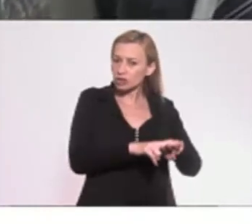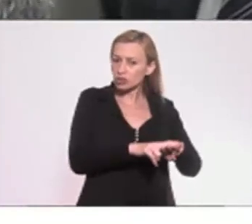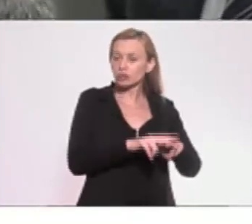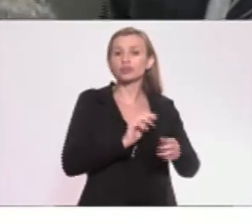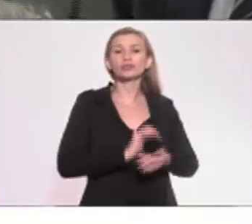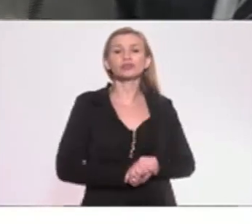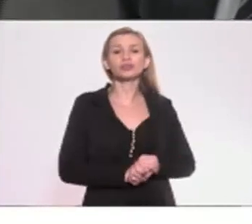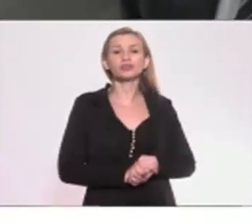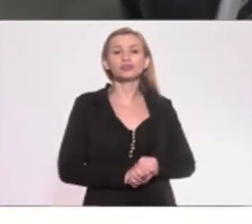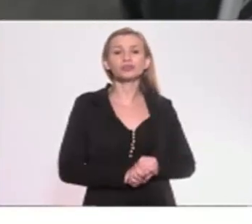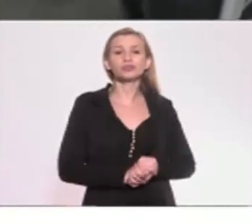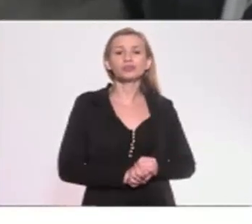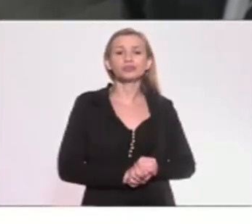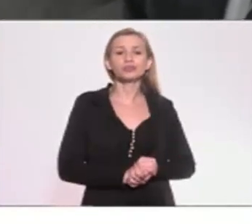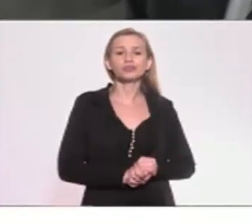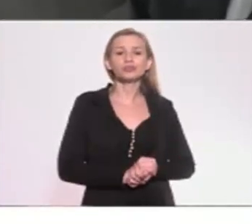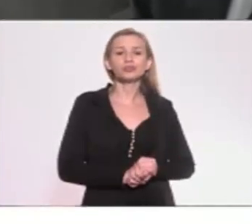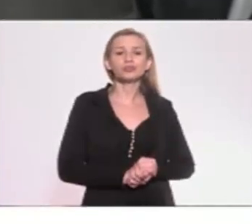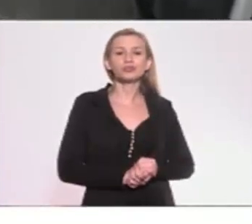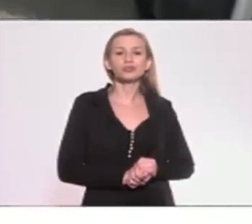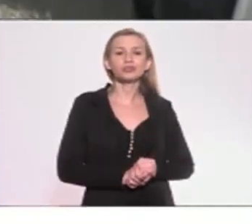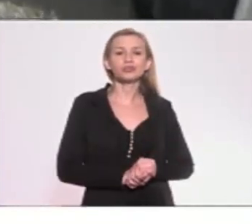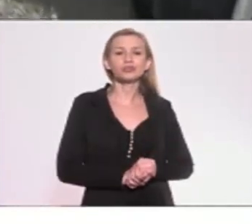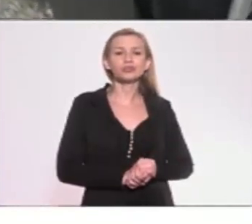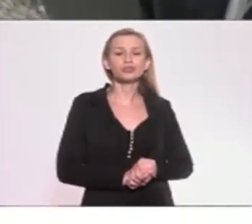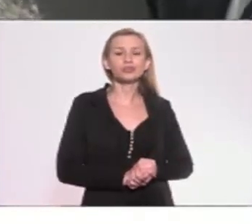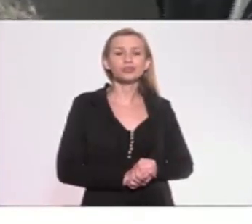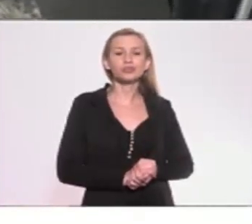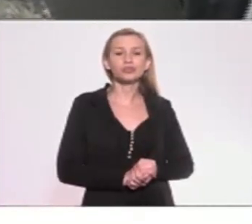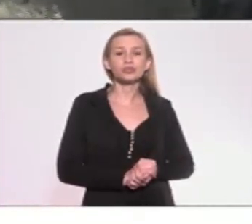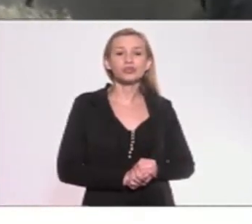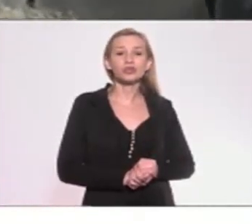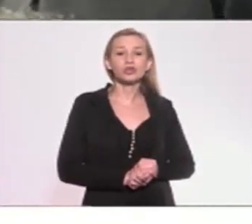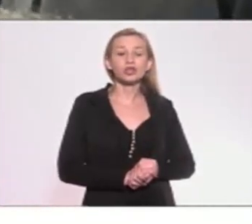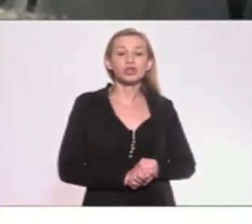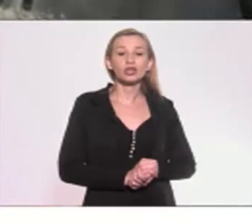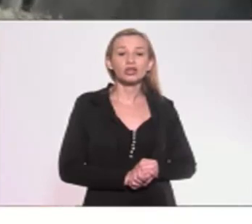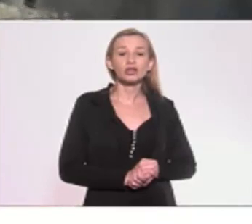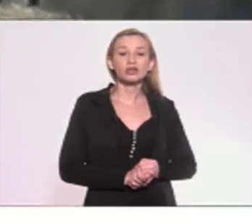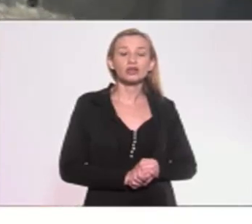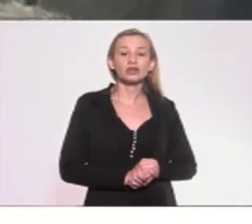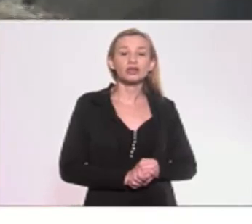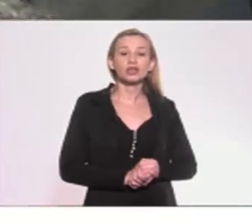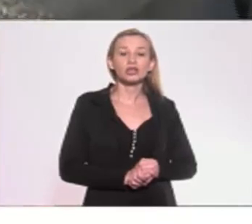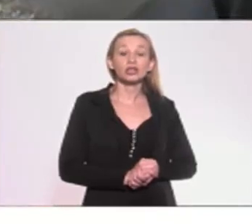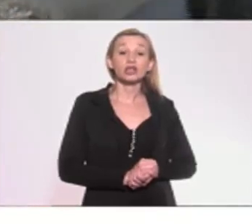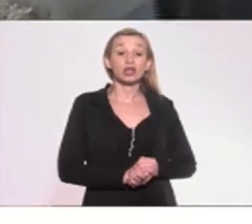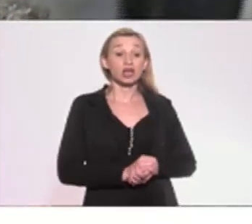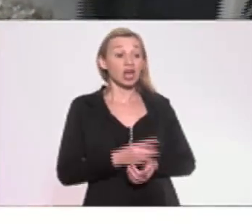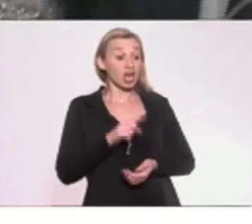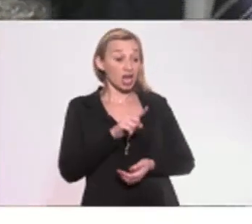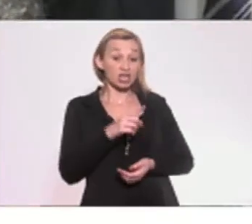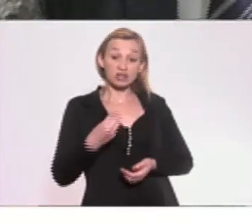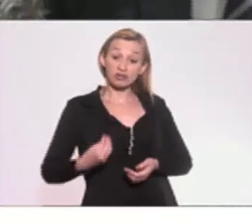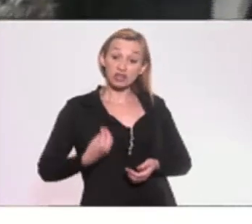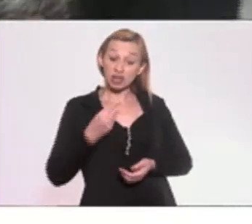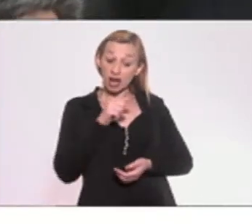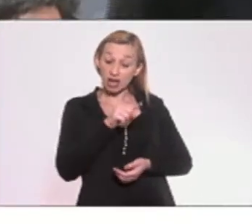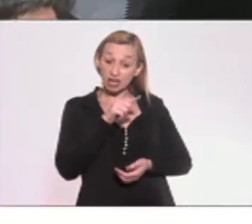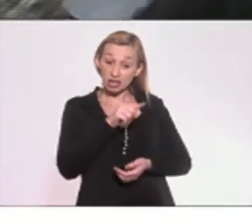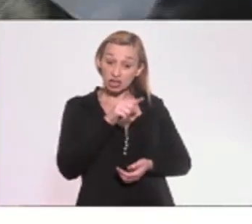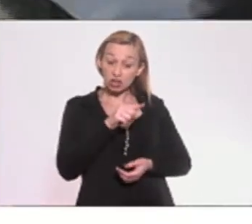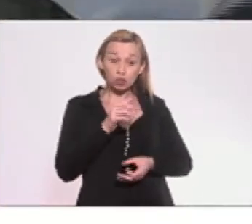com a questão do flagrante. Eles estavam ali com